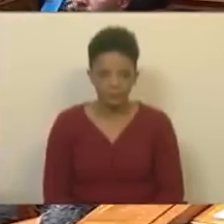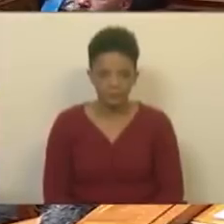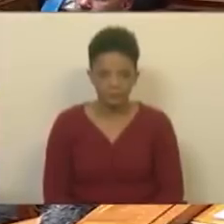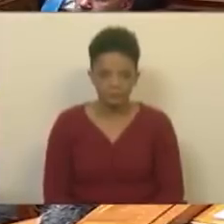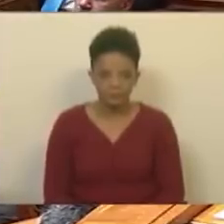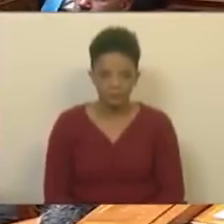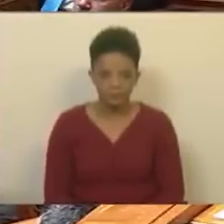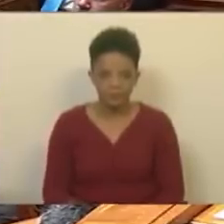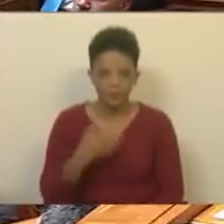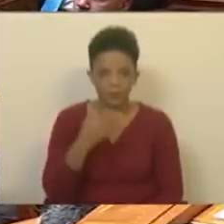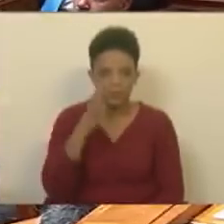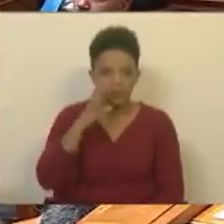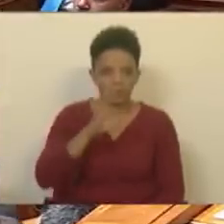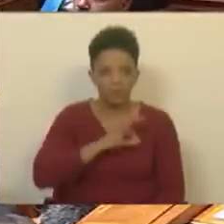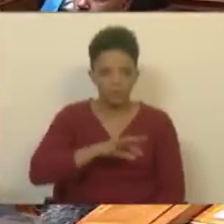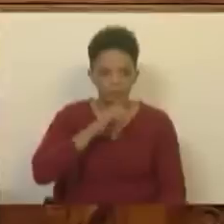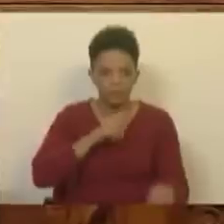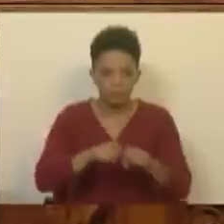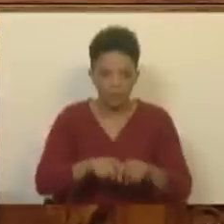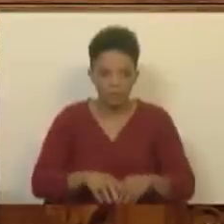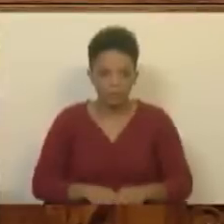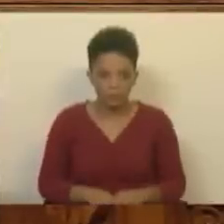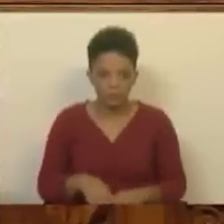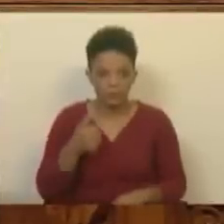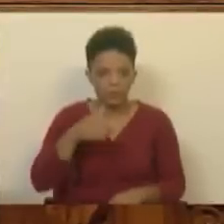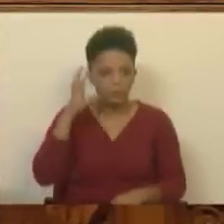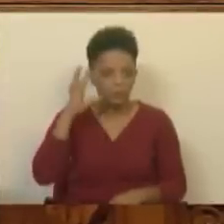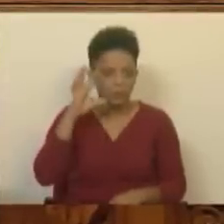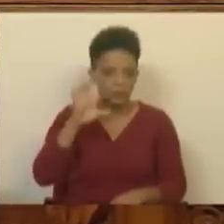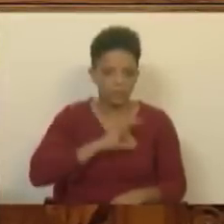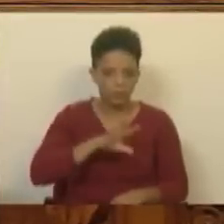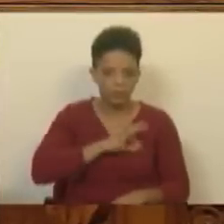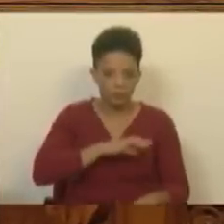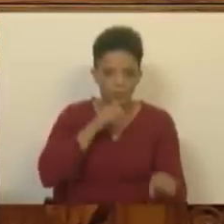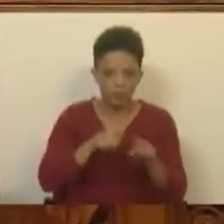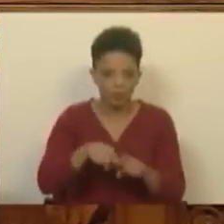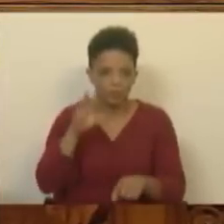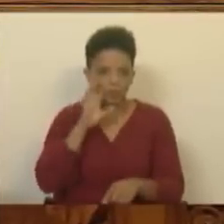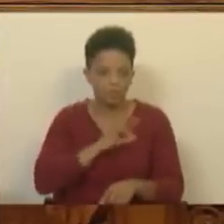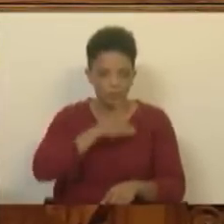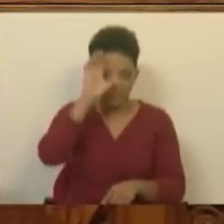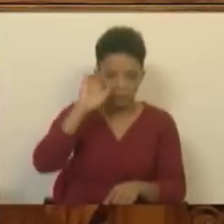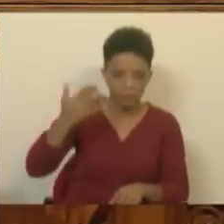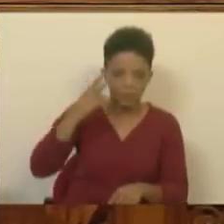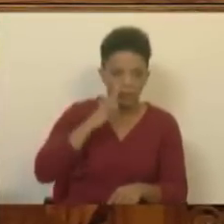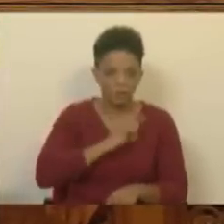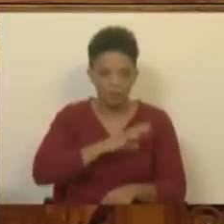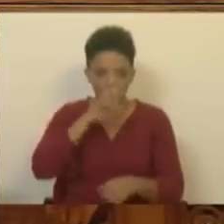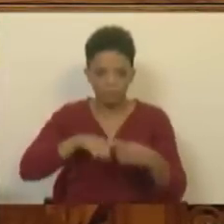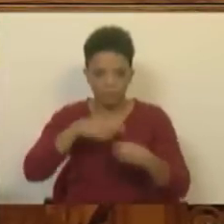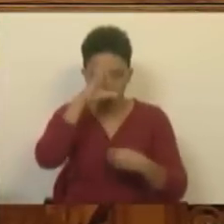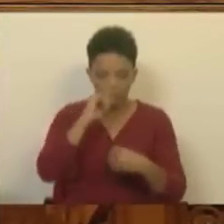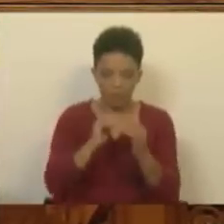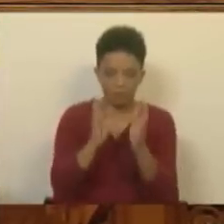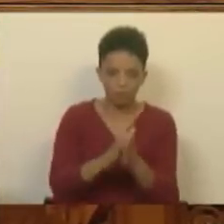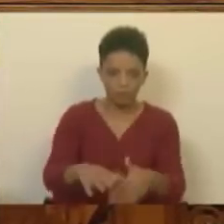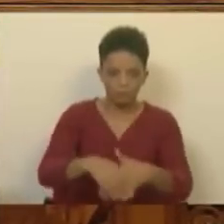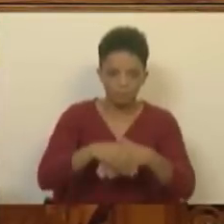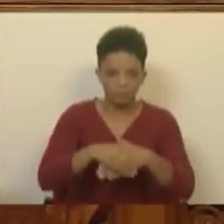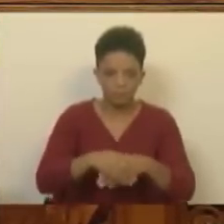muito obrigada senhor Deputado muito boa tarde senhoras e senhores deputados sempre membros do governo a todos